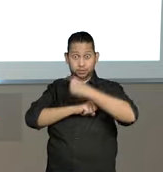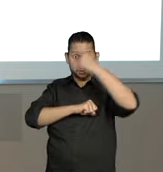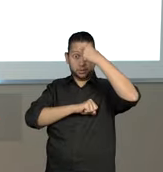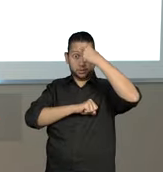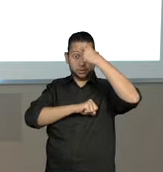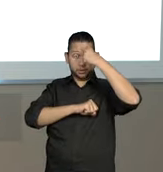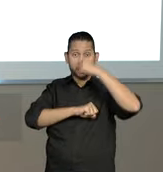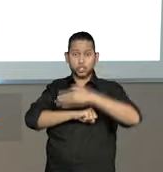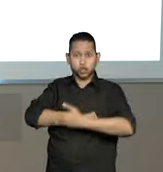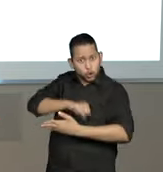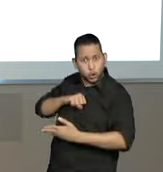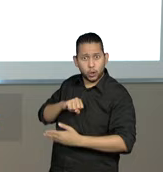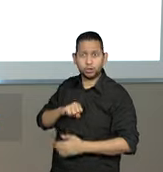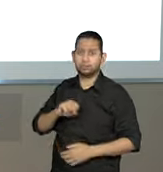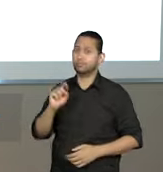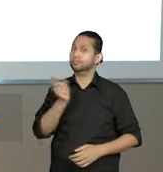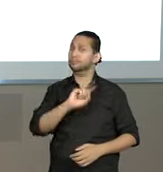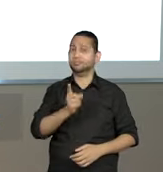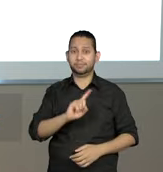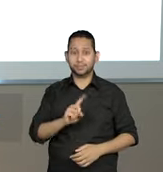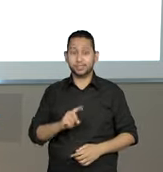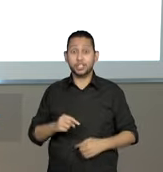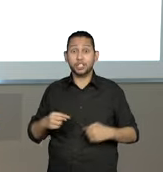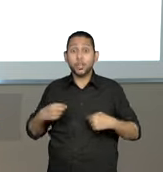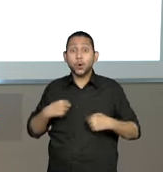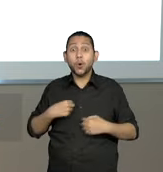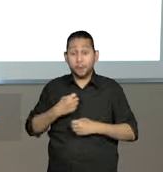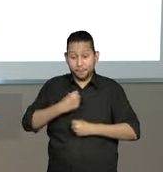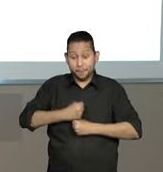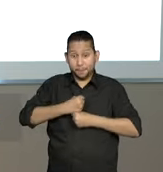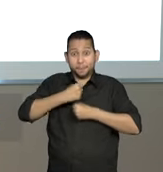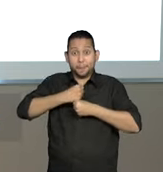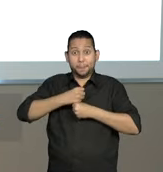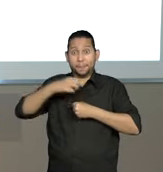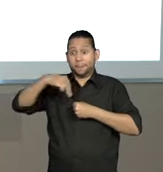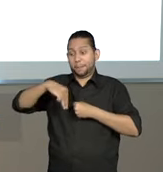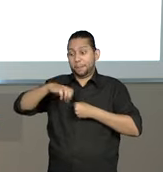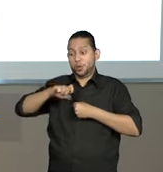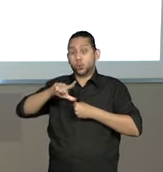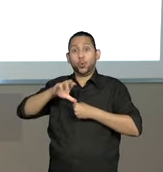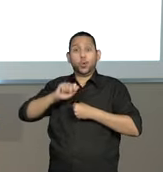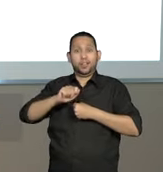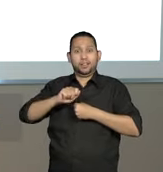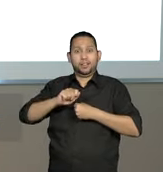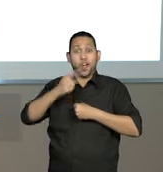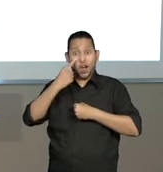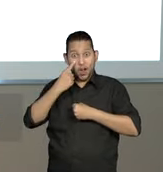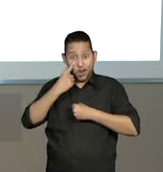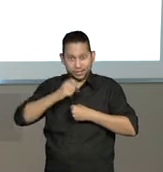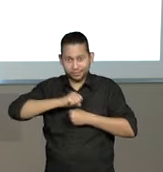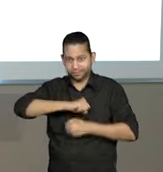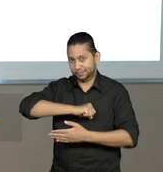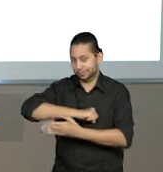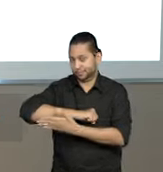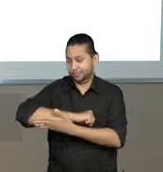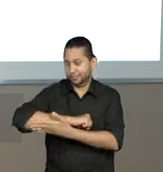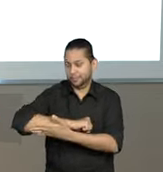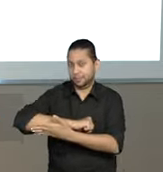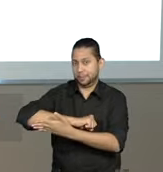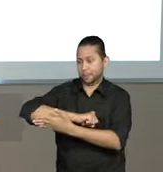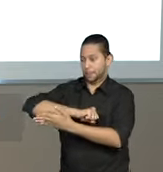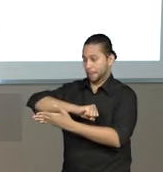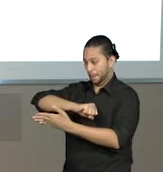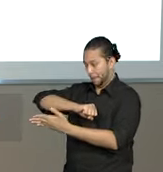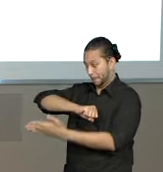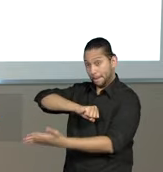Ela foi pelo seu nervo, chegou na medula espinhal, aqui, ó, aqui embaixo ainda, e a resposta